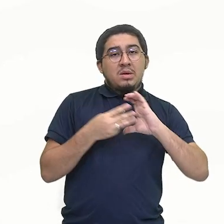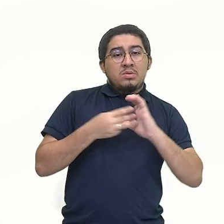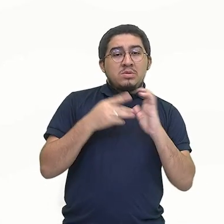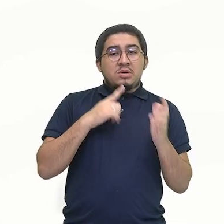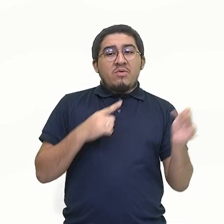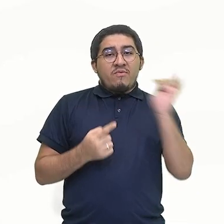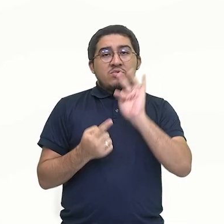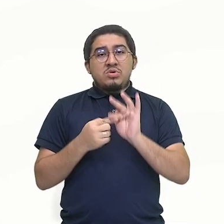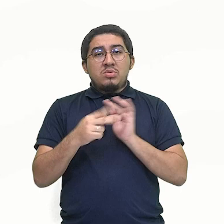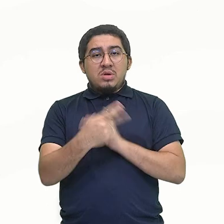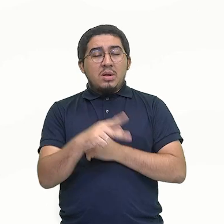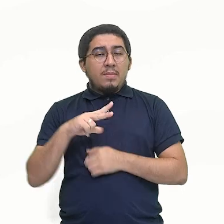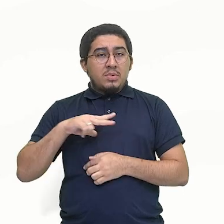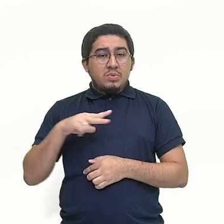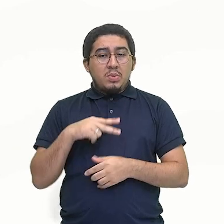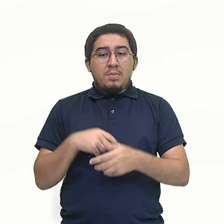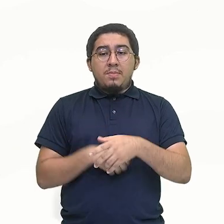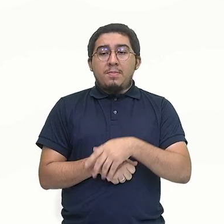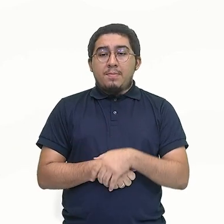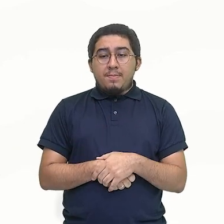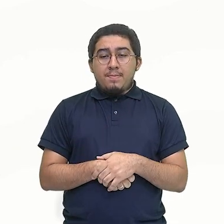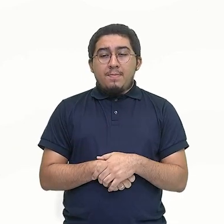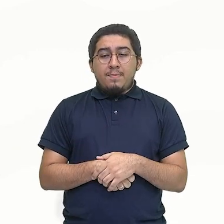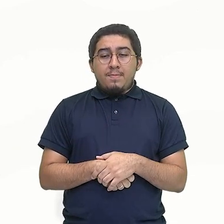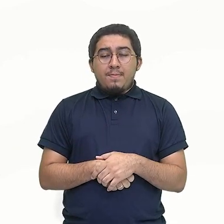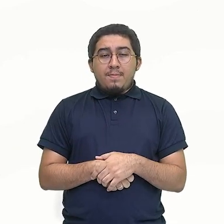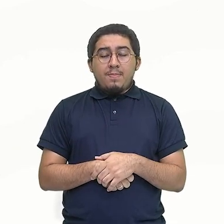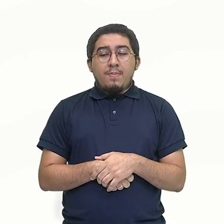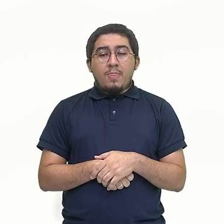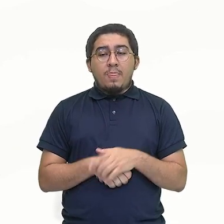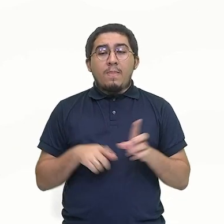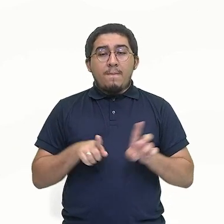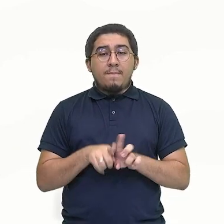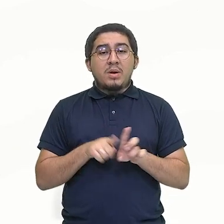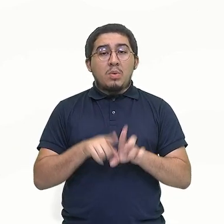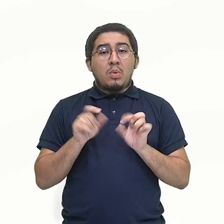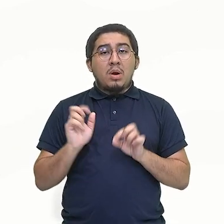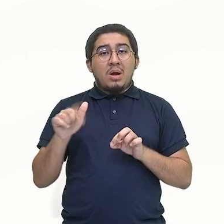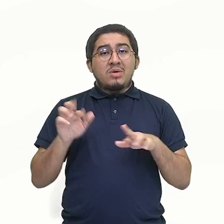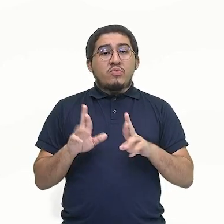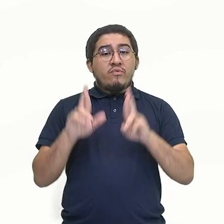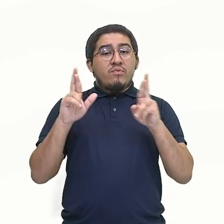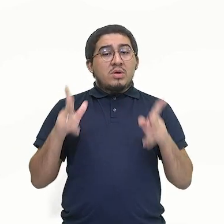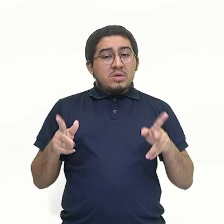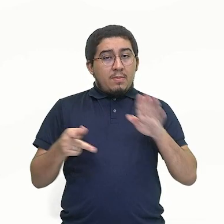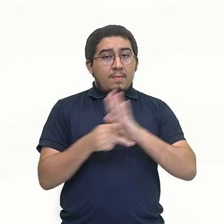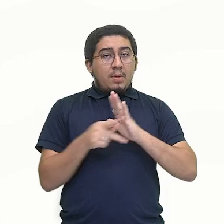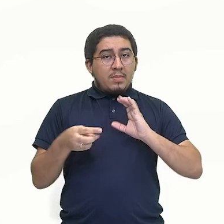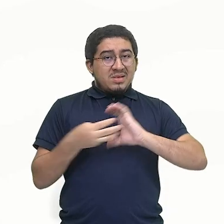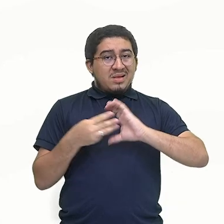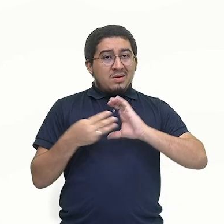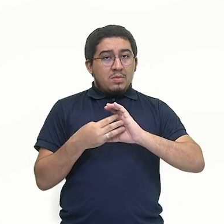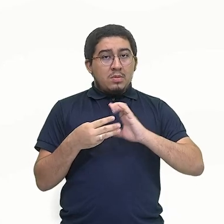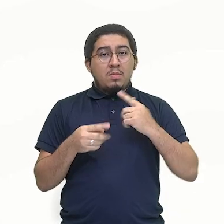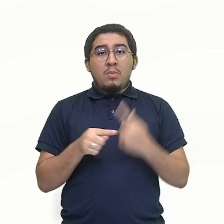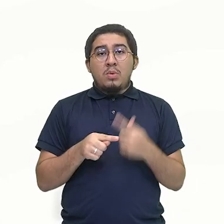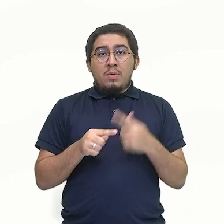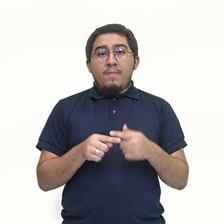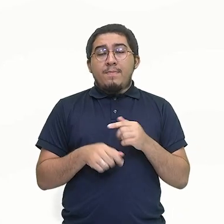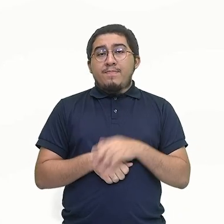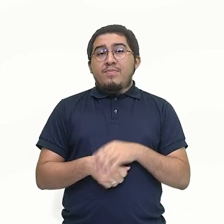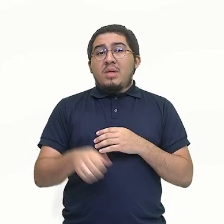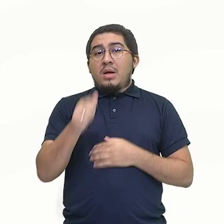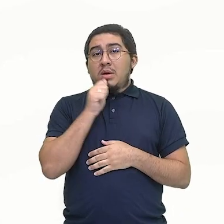realizar tarefas específicas. E isso é o que nós chamamos de diferenciação celular. Por quê? Apesar